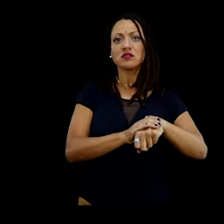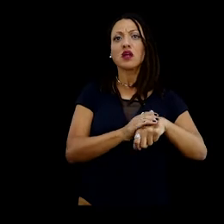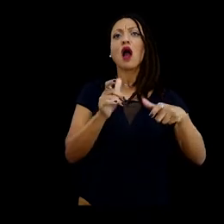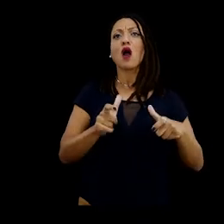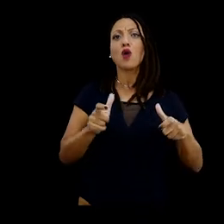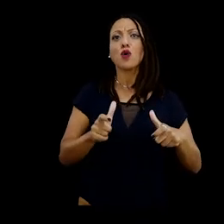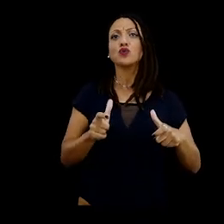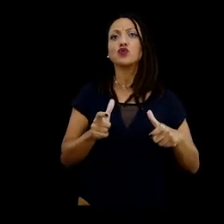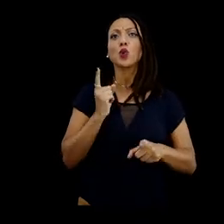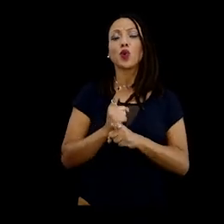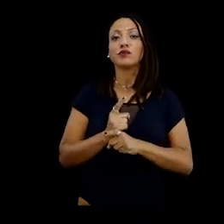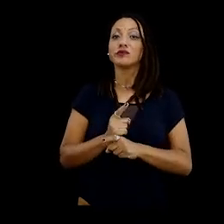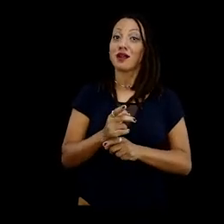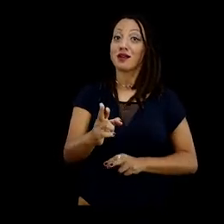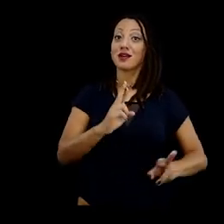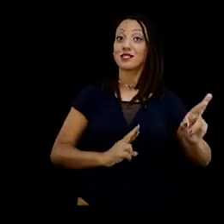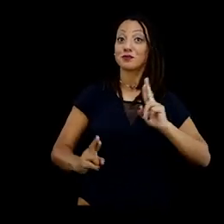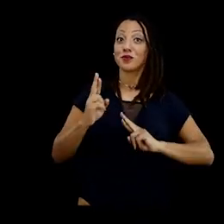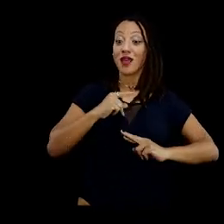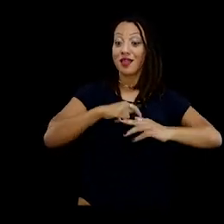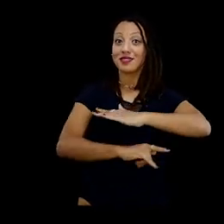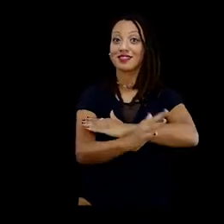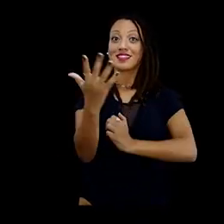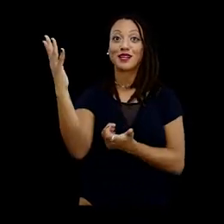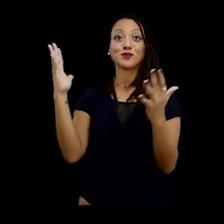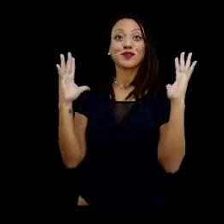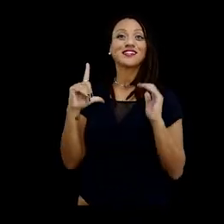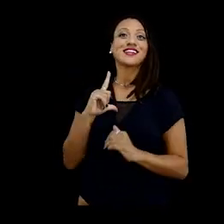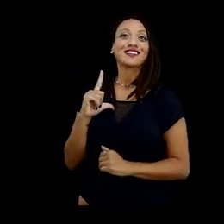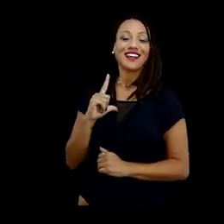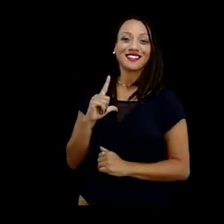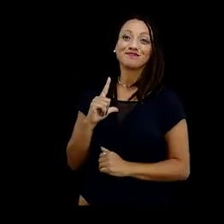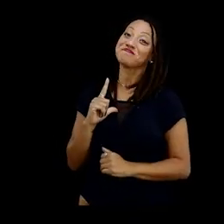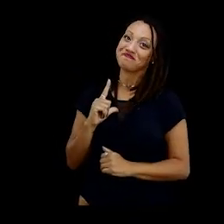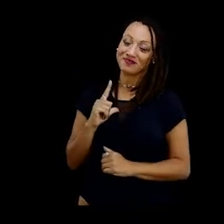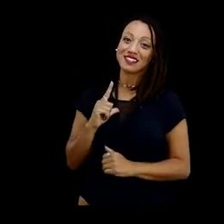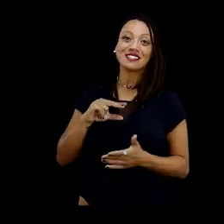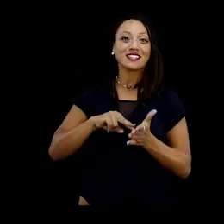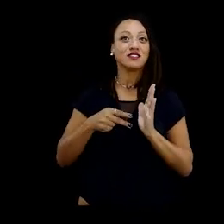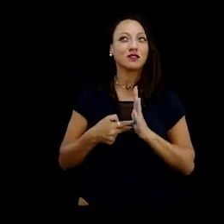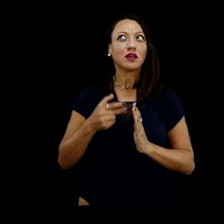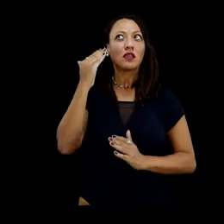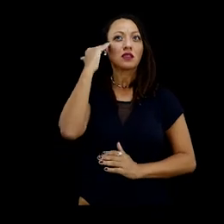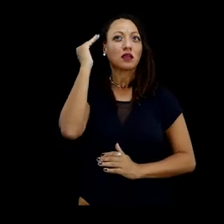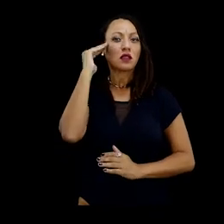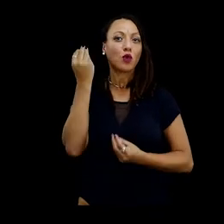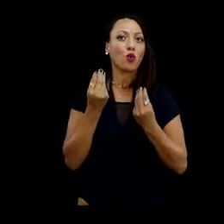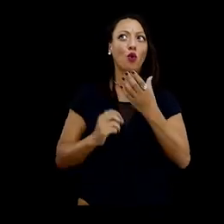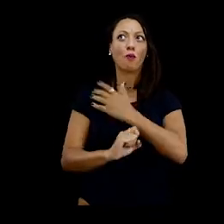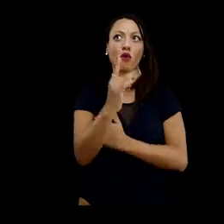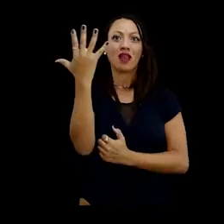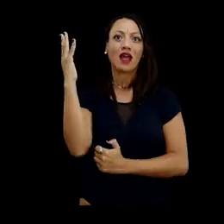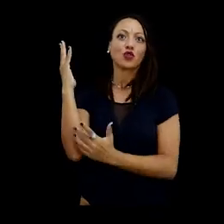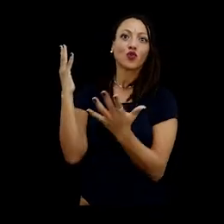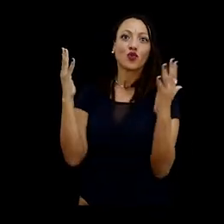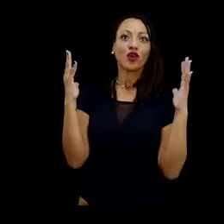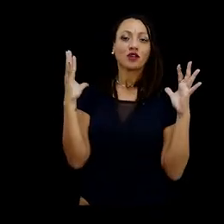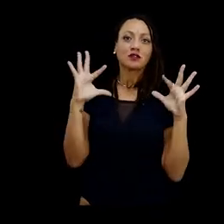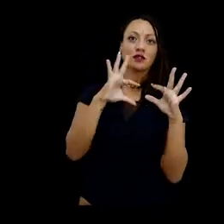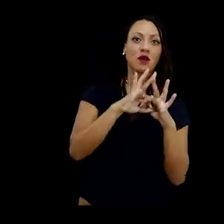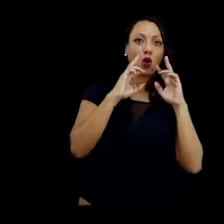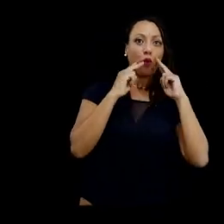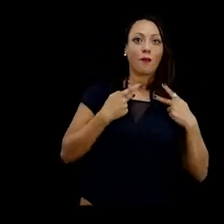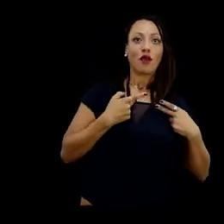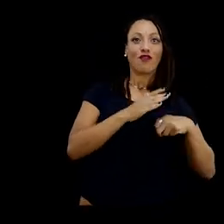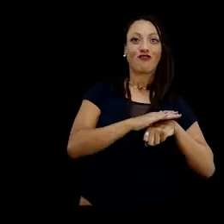Da natureza. Então, eles com isso iam já associando a relação ação humana